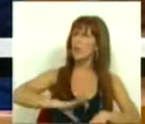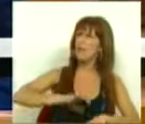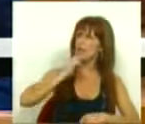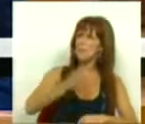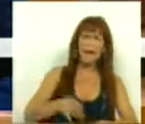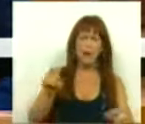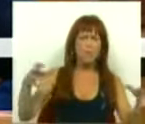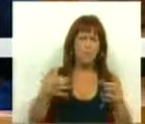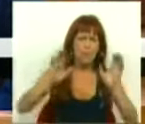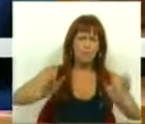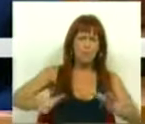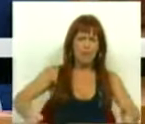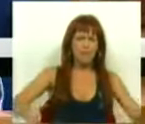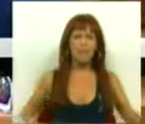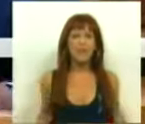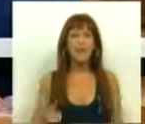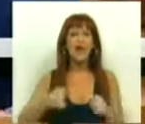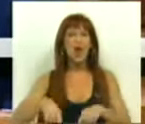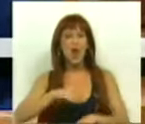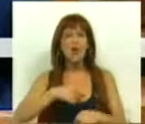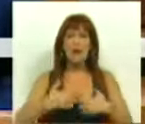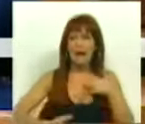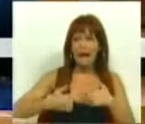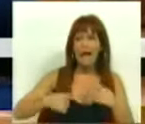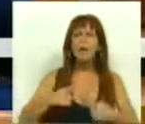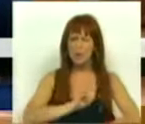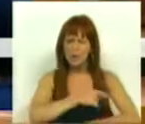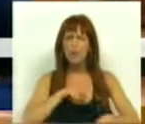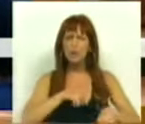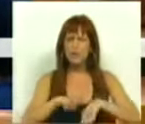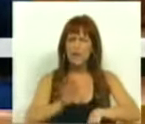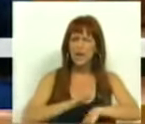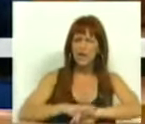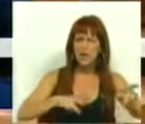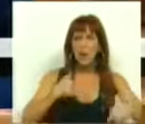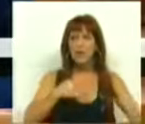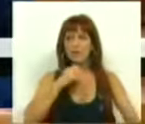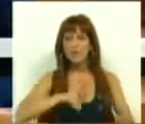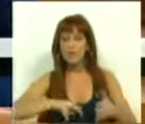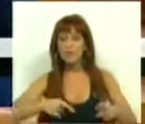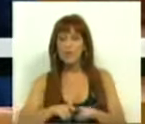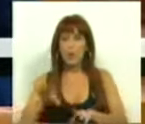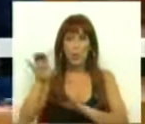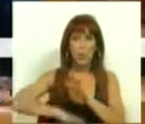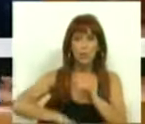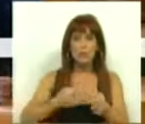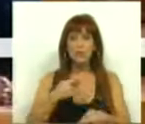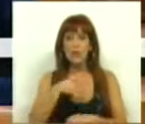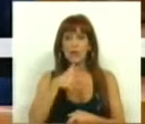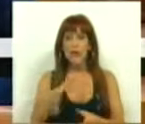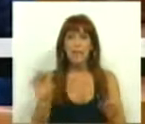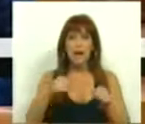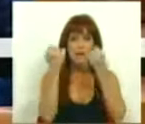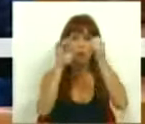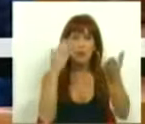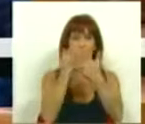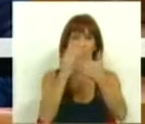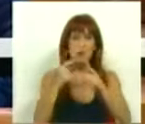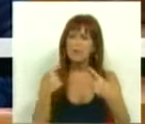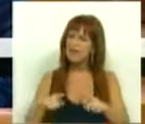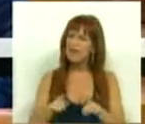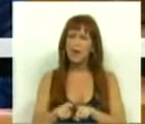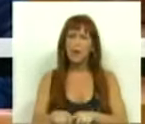sem conflitualidade. Nota-se inquietude nas forças políticas à esquerda, quando se reforma o currículo, que se confira maior autonomia às escolas,